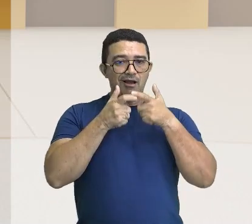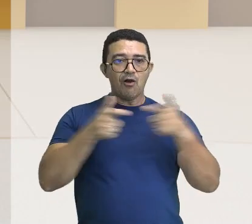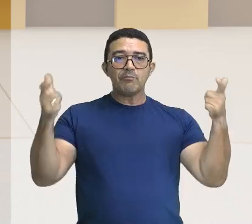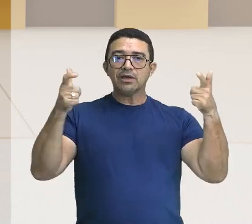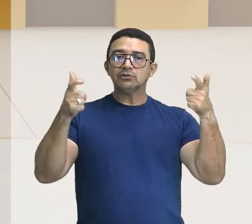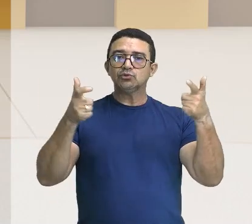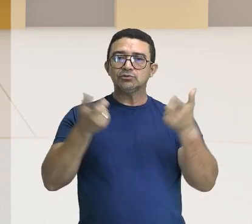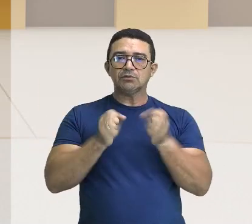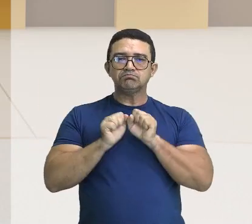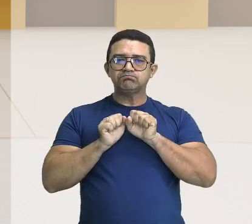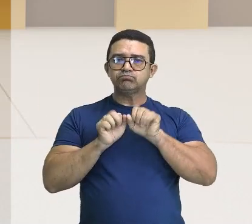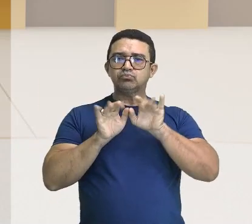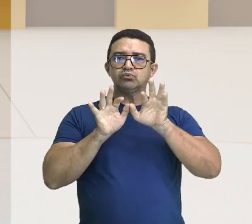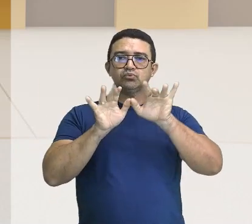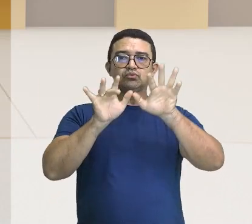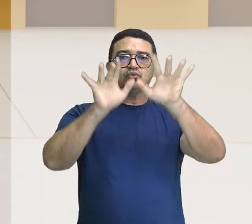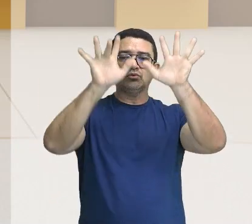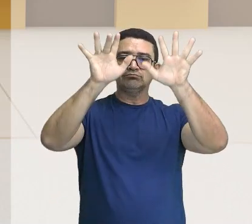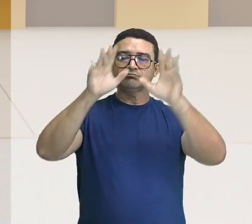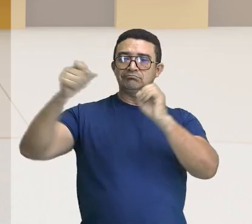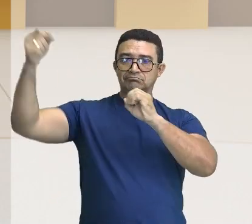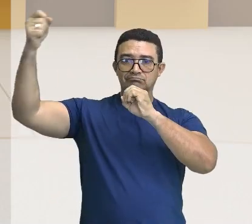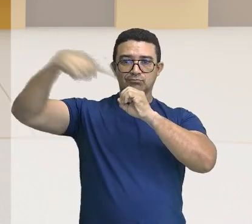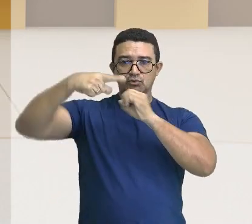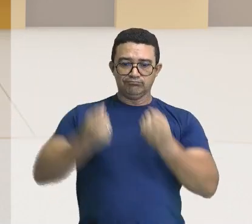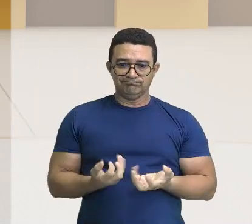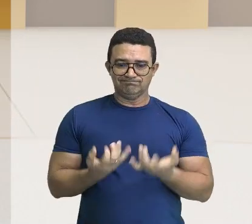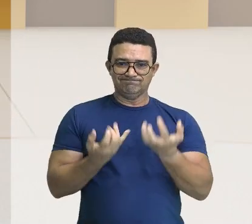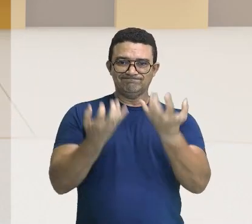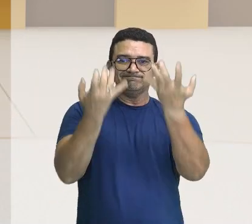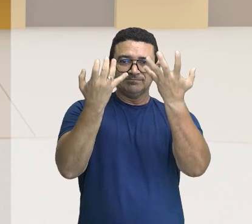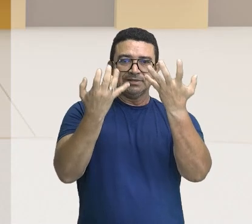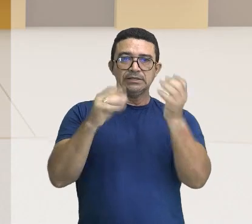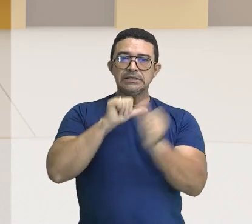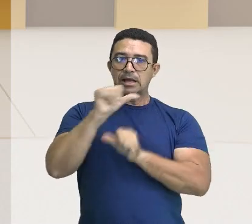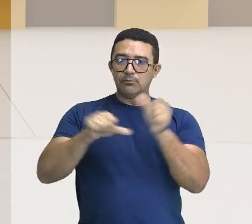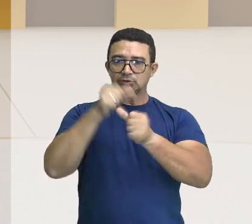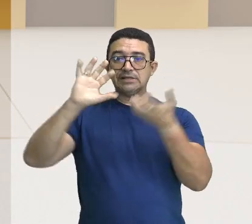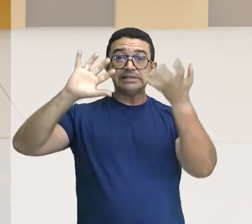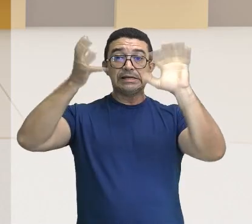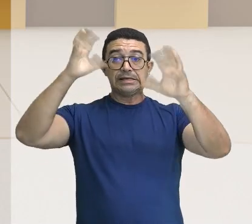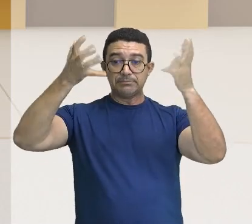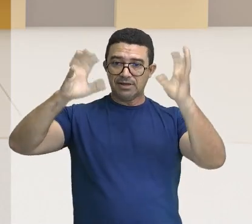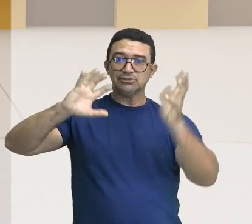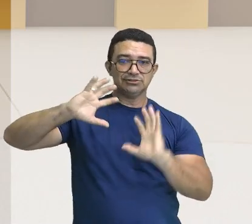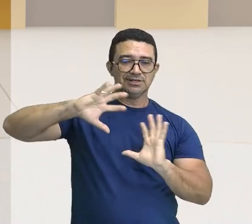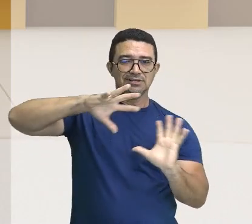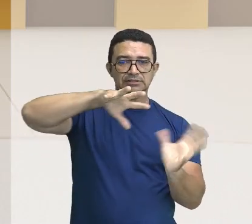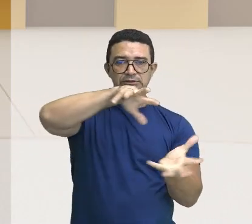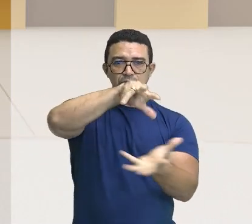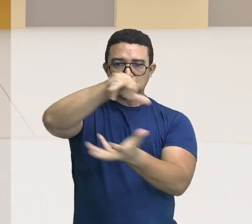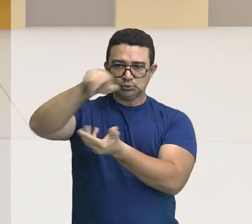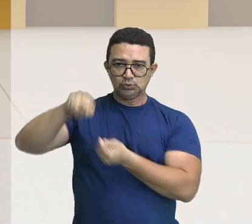aumento das emissões de gases de efeito estufa e as mudanças climáticas